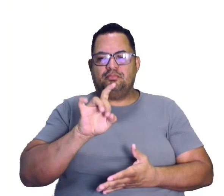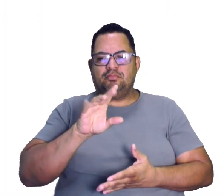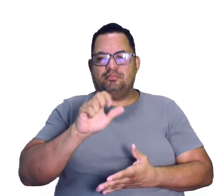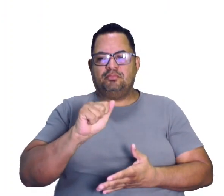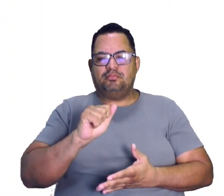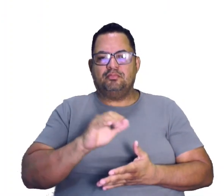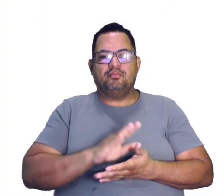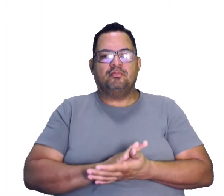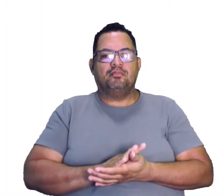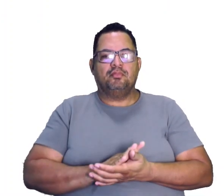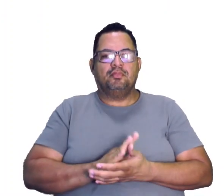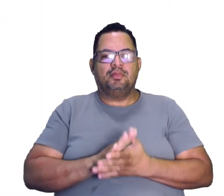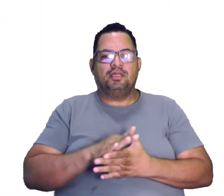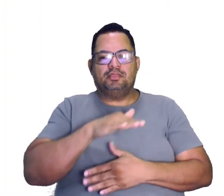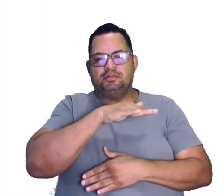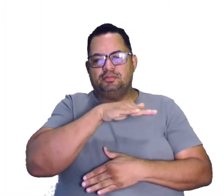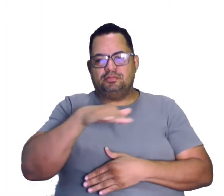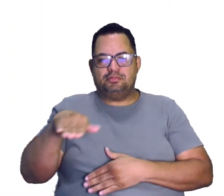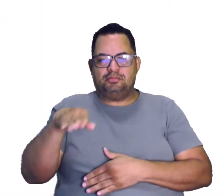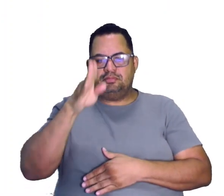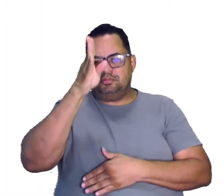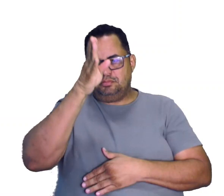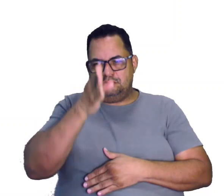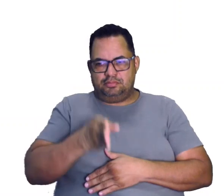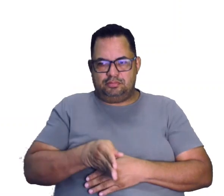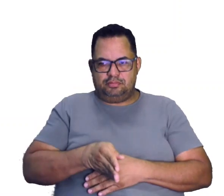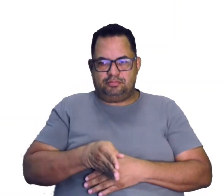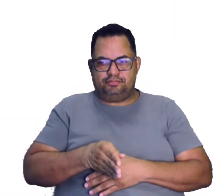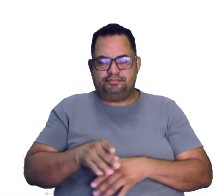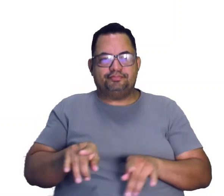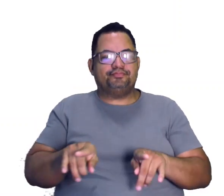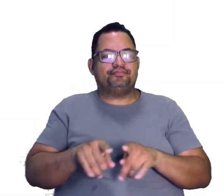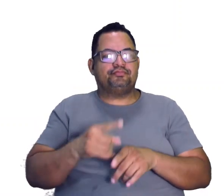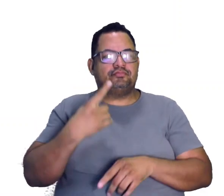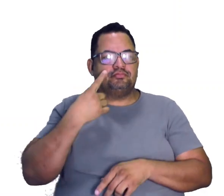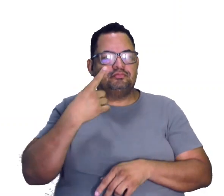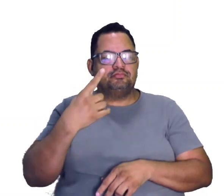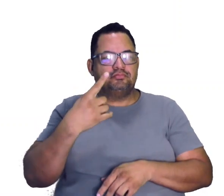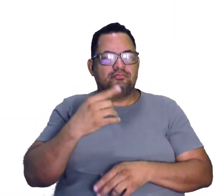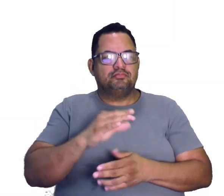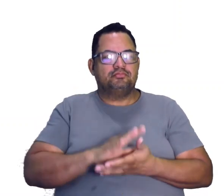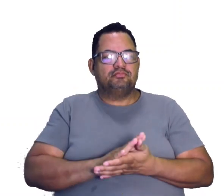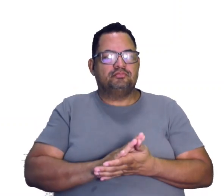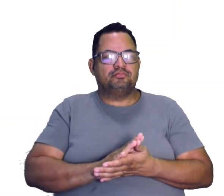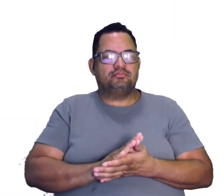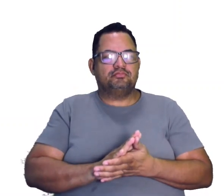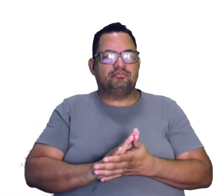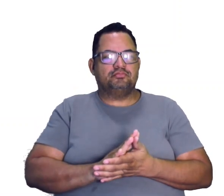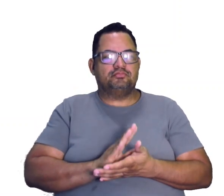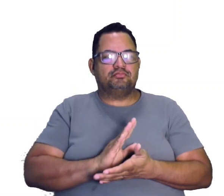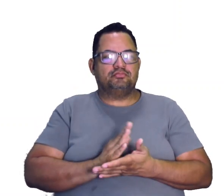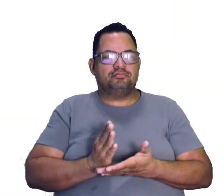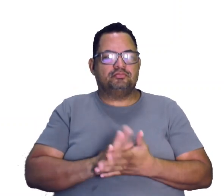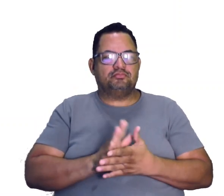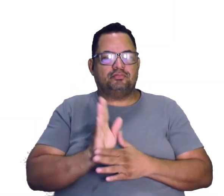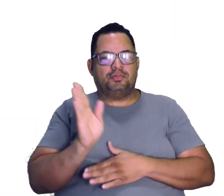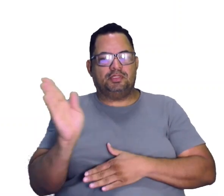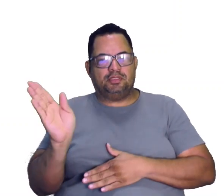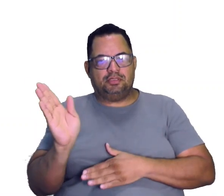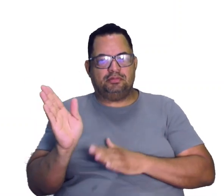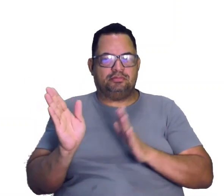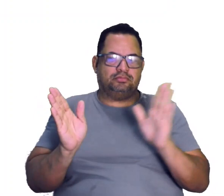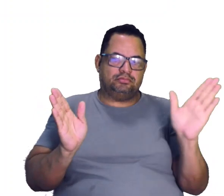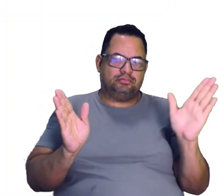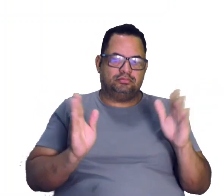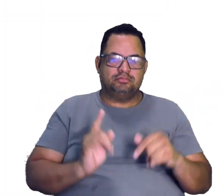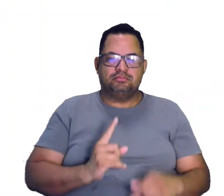geralmente, horizontal, vertical, e nós, horizontais e verticais. Sentidos, para a direita, para a esquerda,